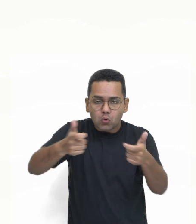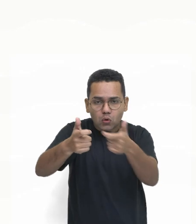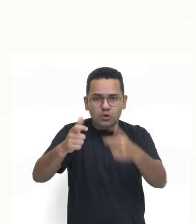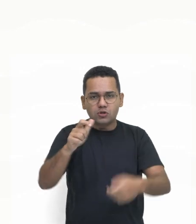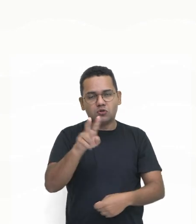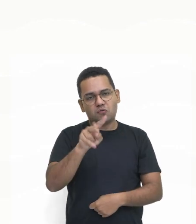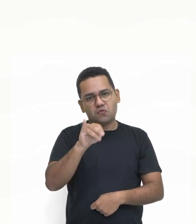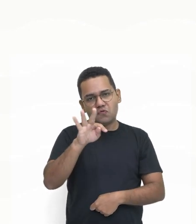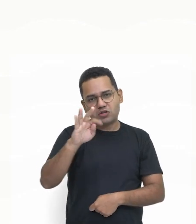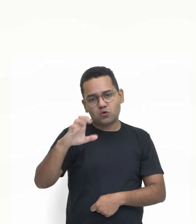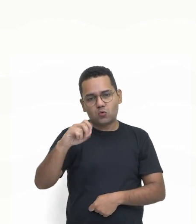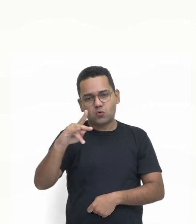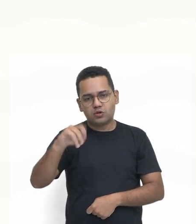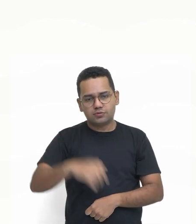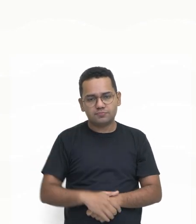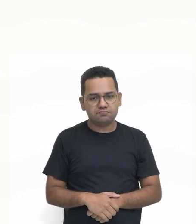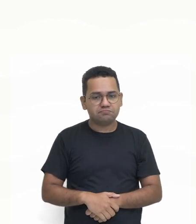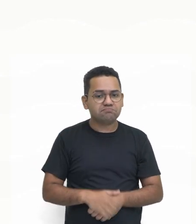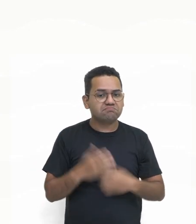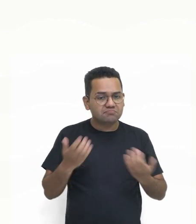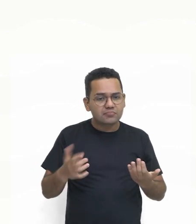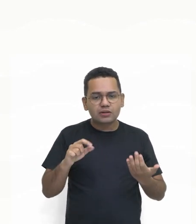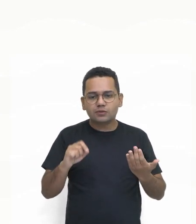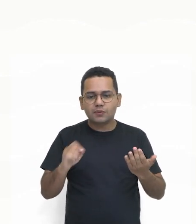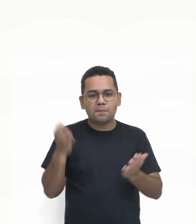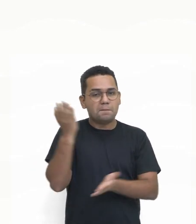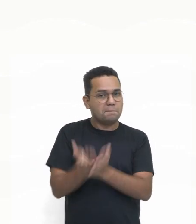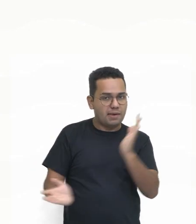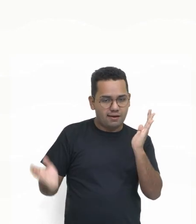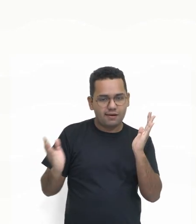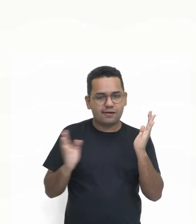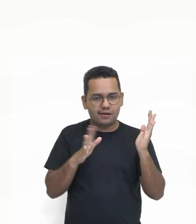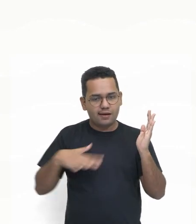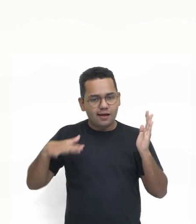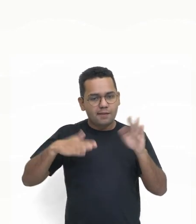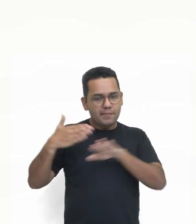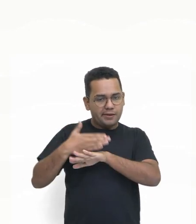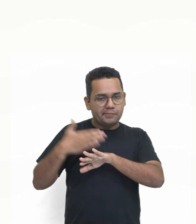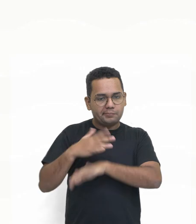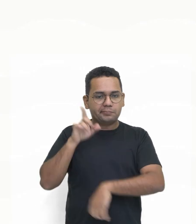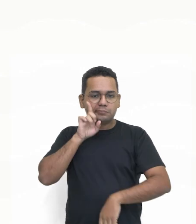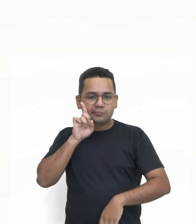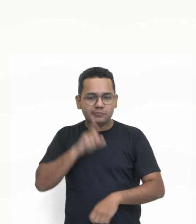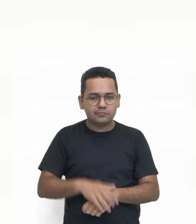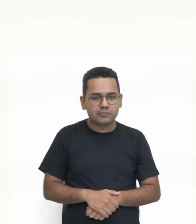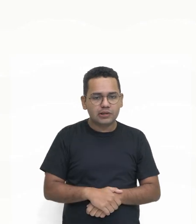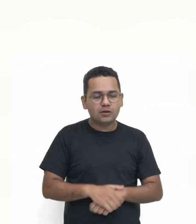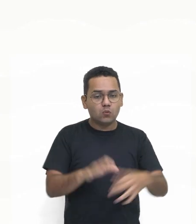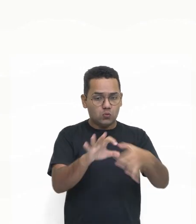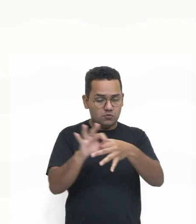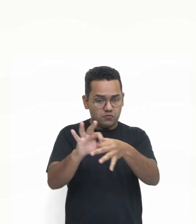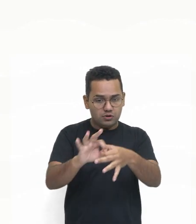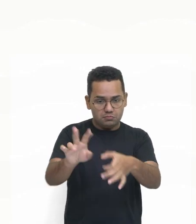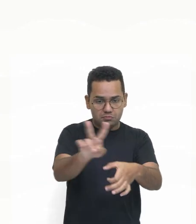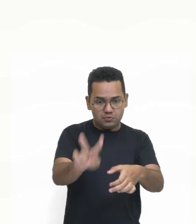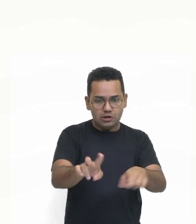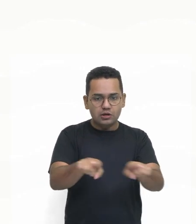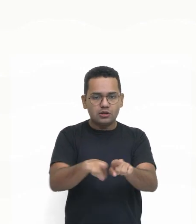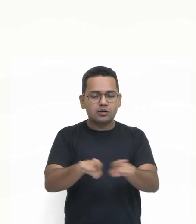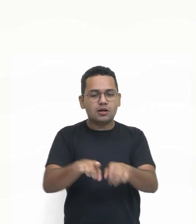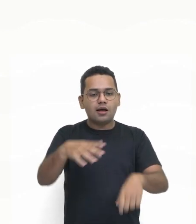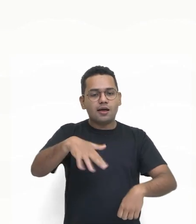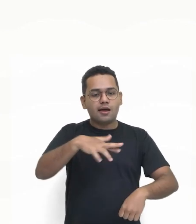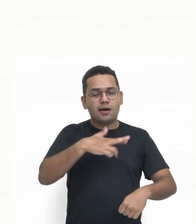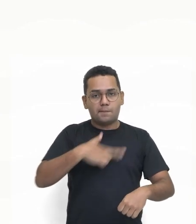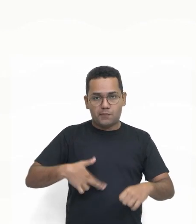Continuando, fracasso americano, reunificação do Vietnã e a República Socialista do Vietnã com capital em Hanoi.